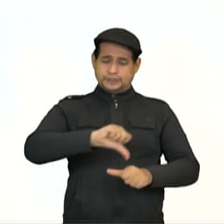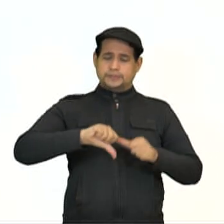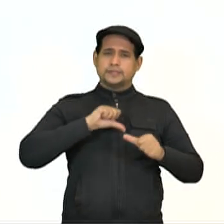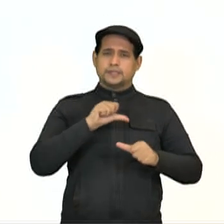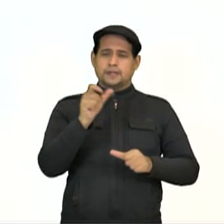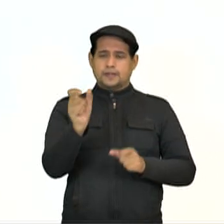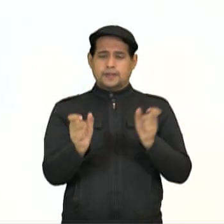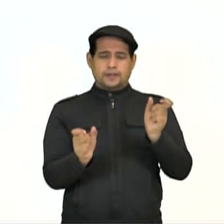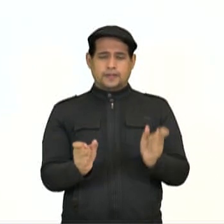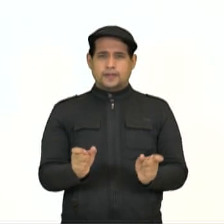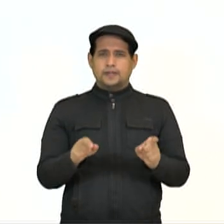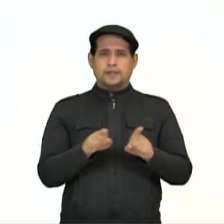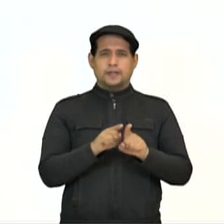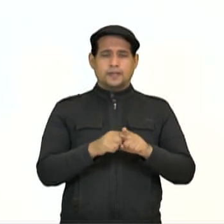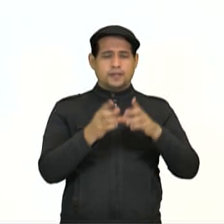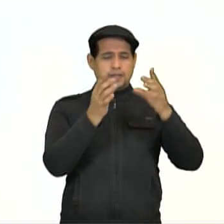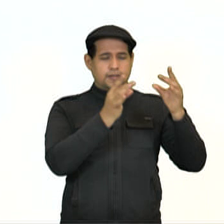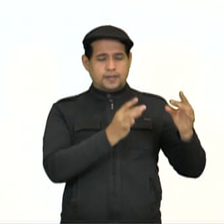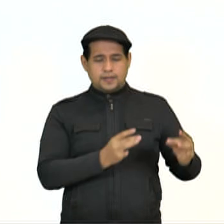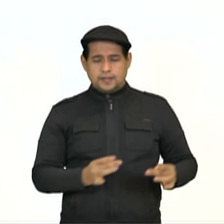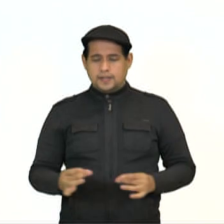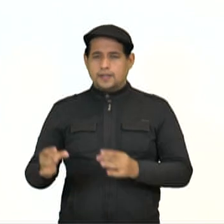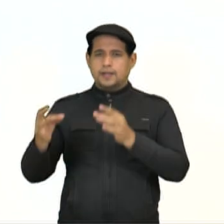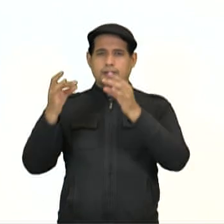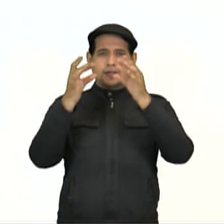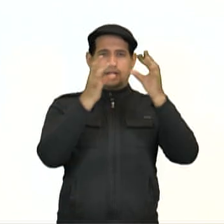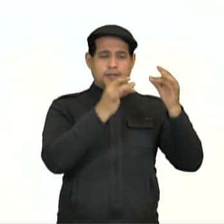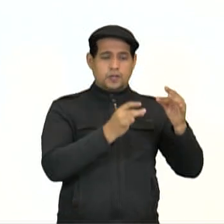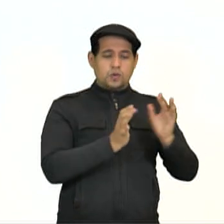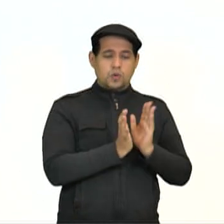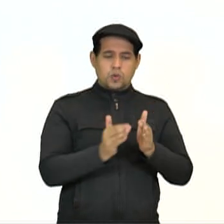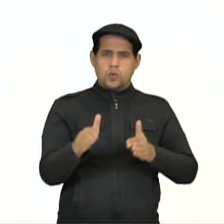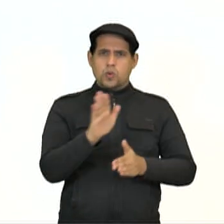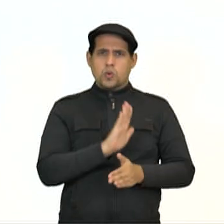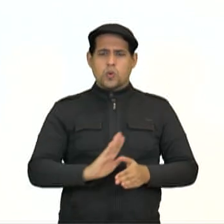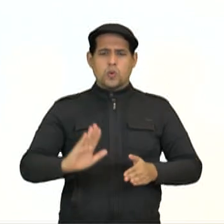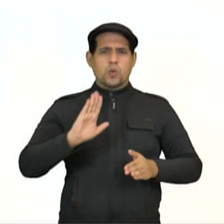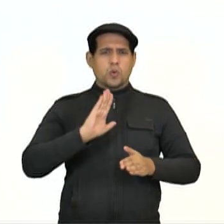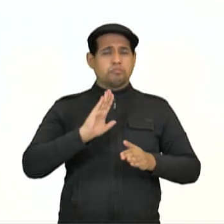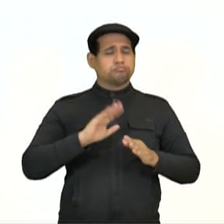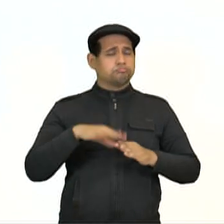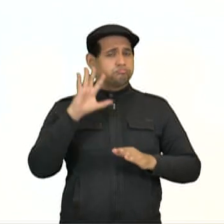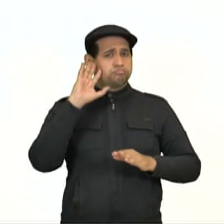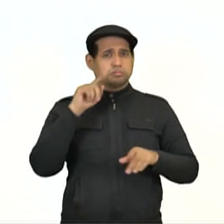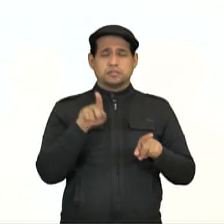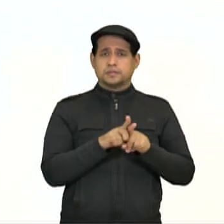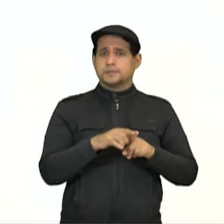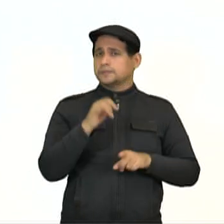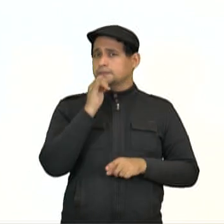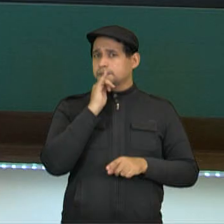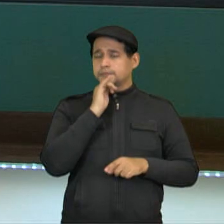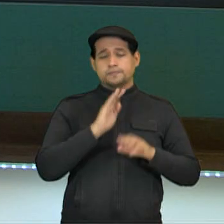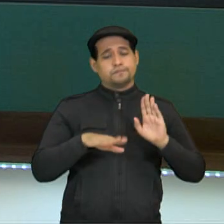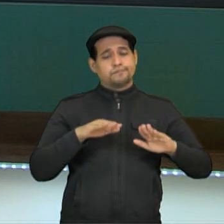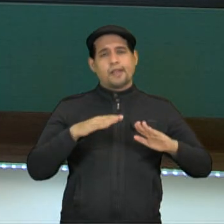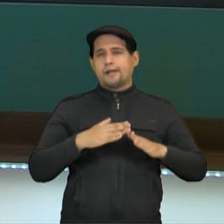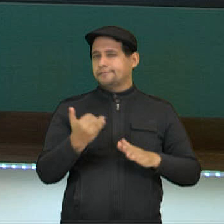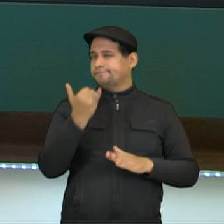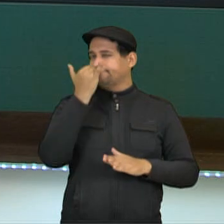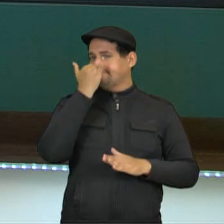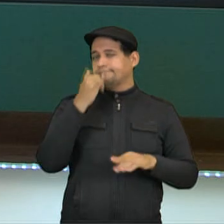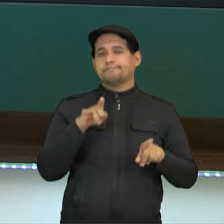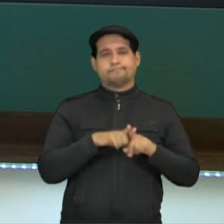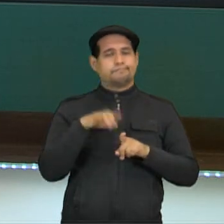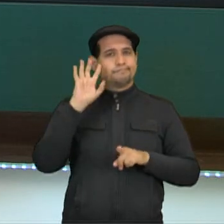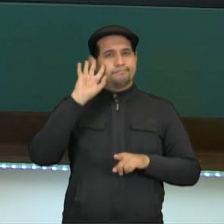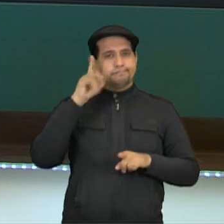de características ou na determinação de um gene em uma população totalmente ao acaso, como, por exemplo, algum acidente ambiental